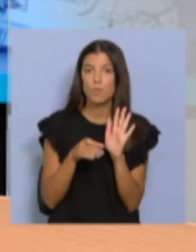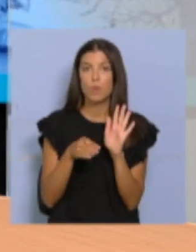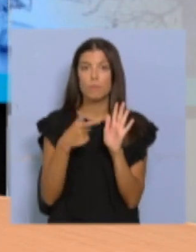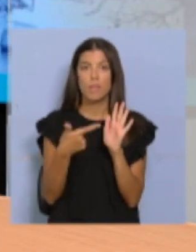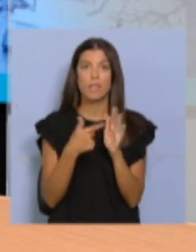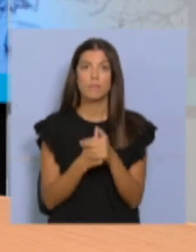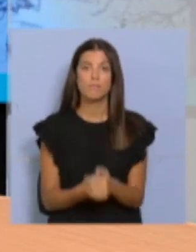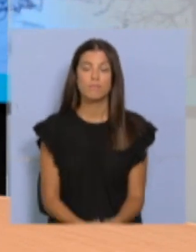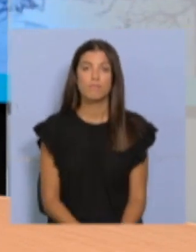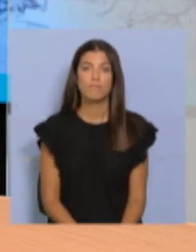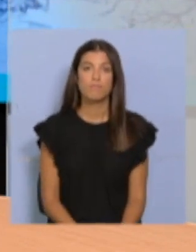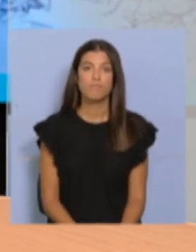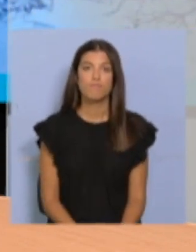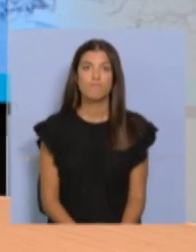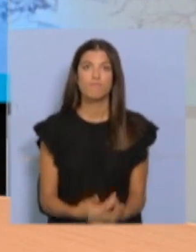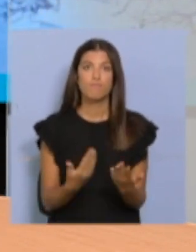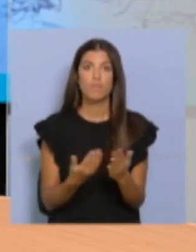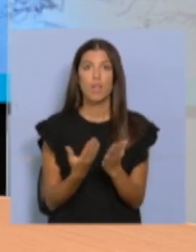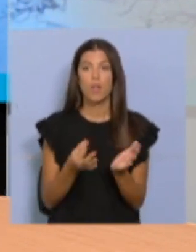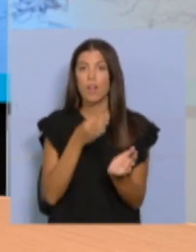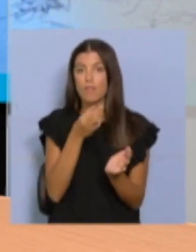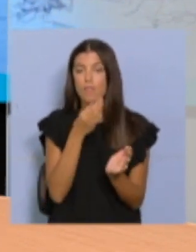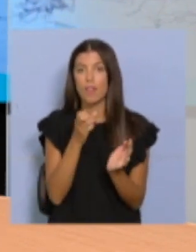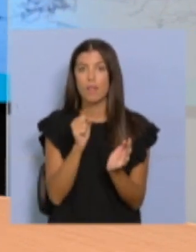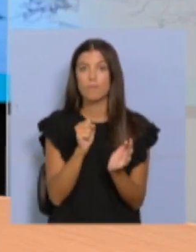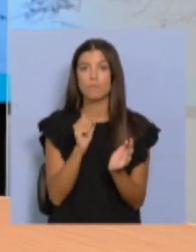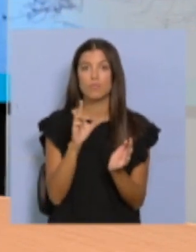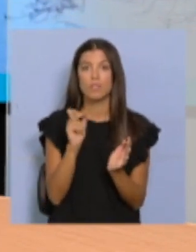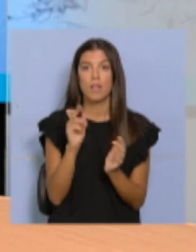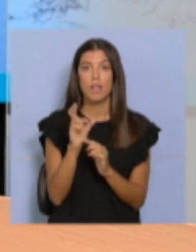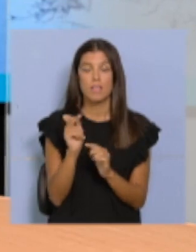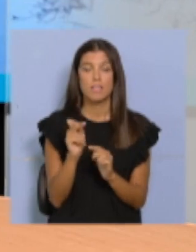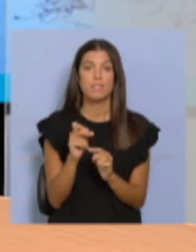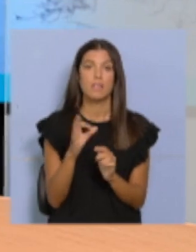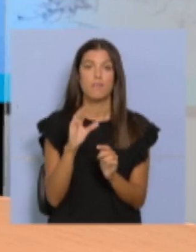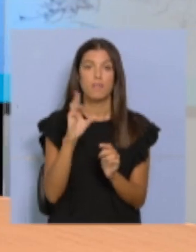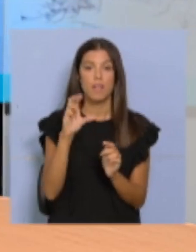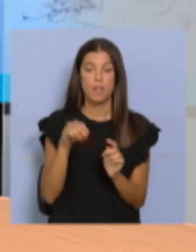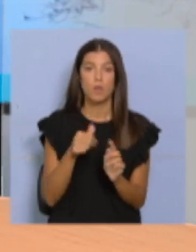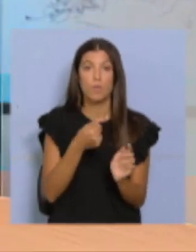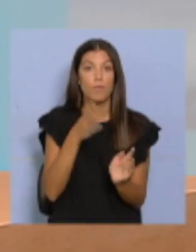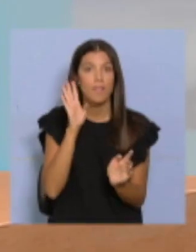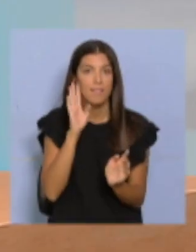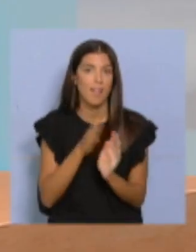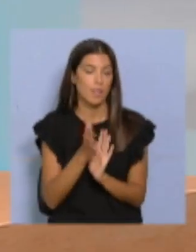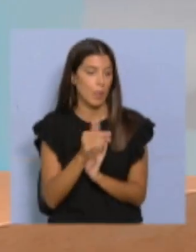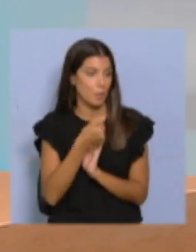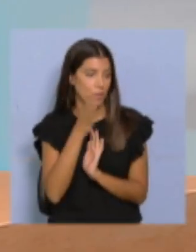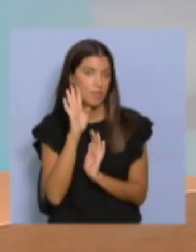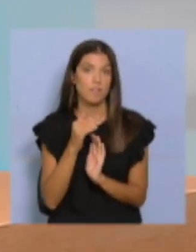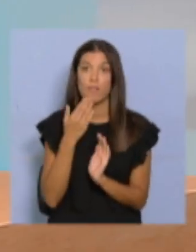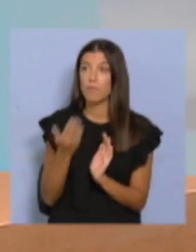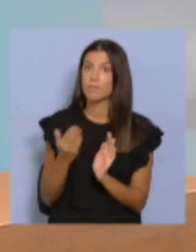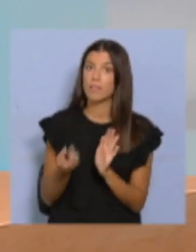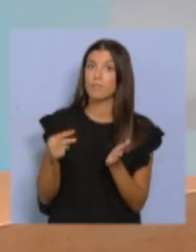agência.eclésia.pt. Agora falamos com Graça Franco, diretora de Informação da Renascença. Cumprimento. Muito boa tarde, Graça. Olá, boa tarde. Obrigado por